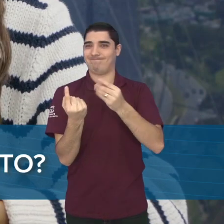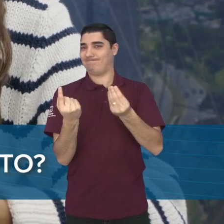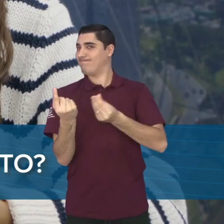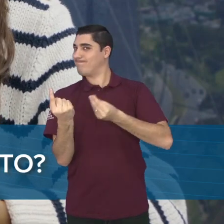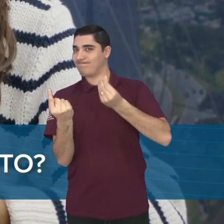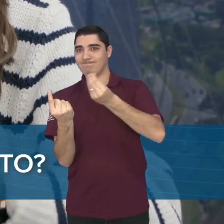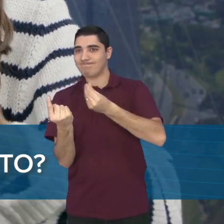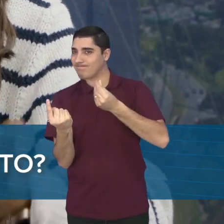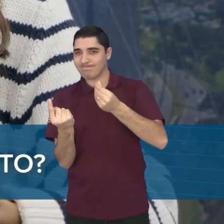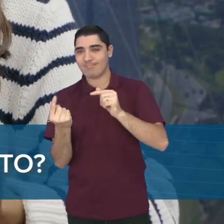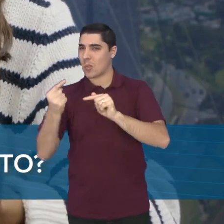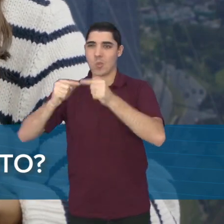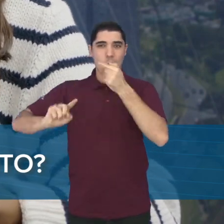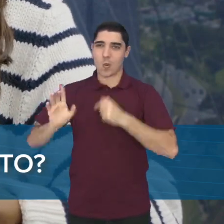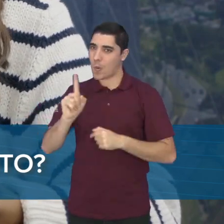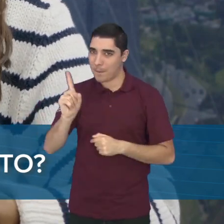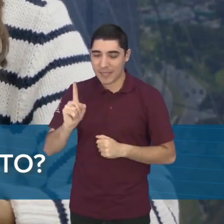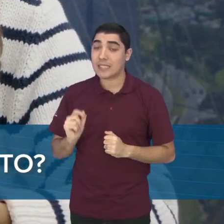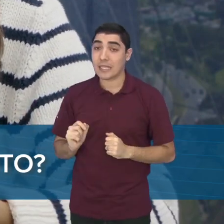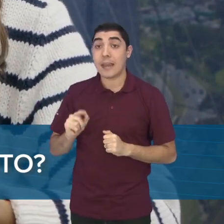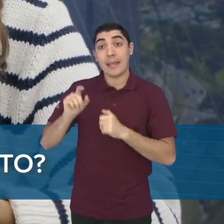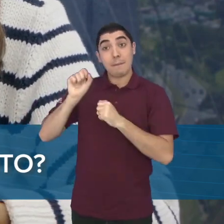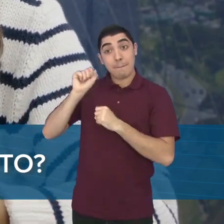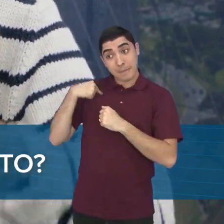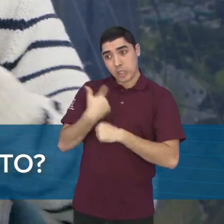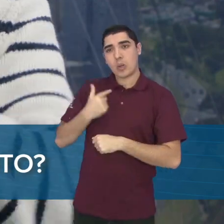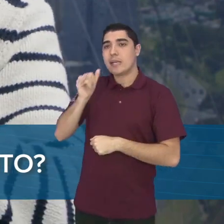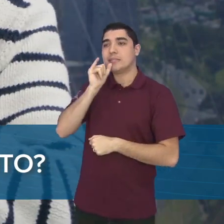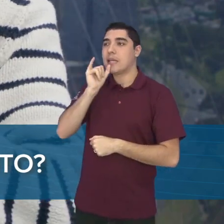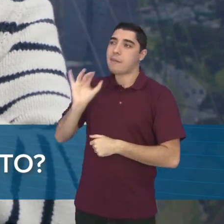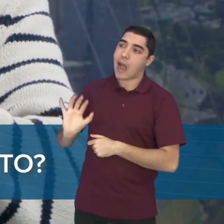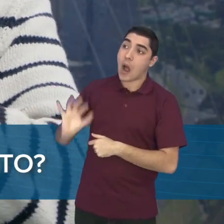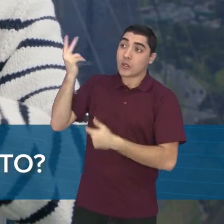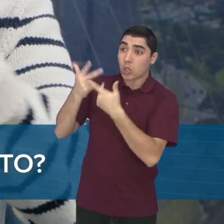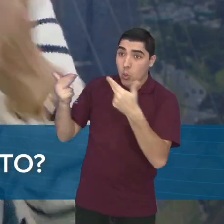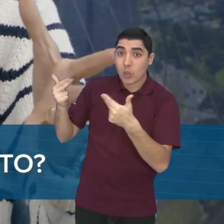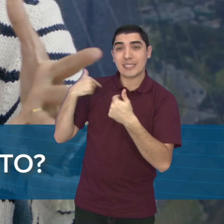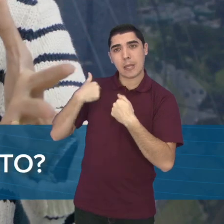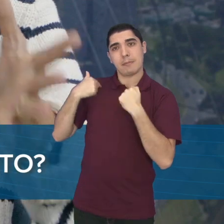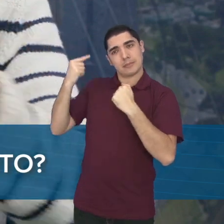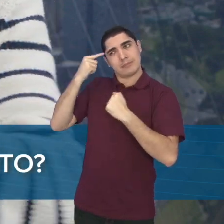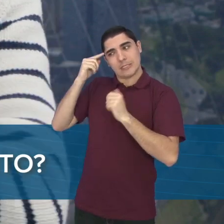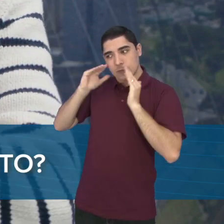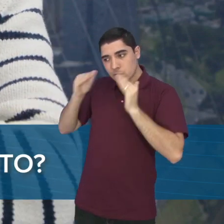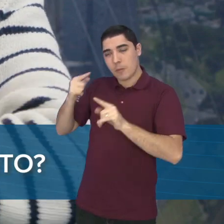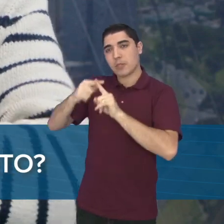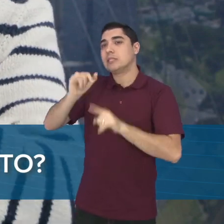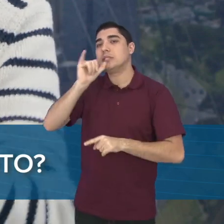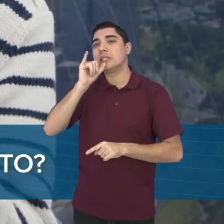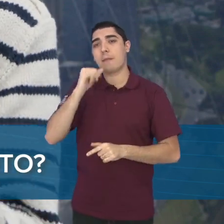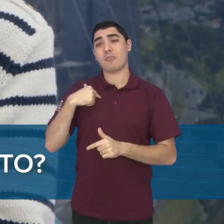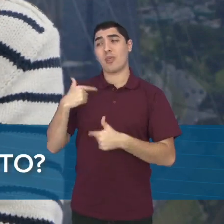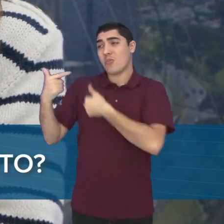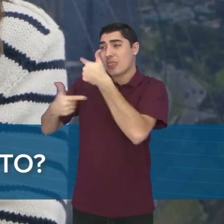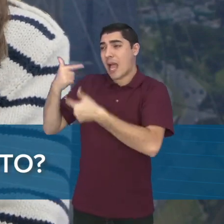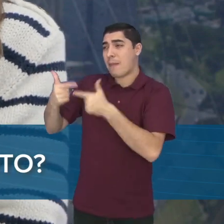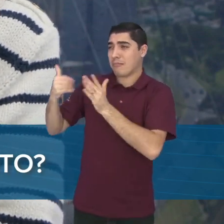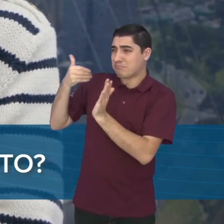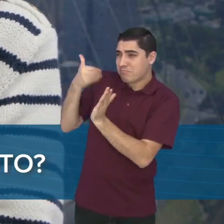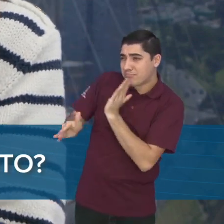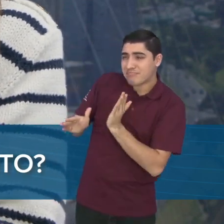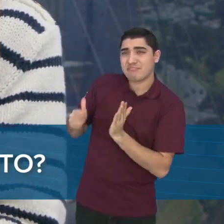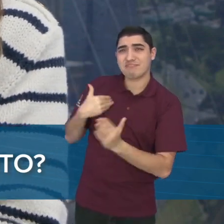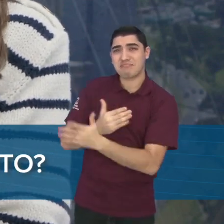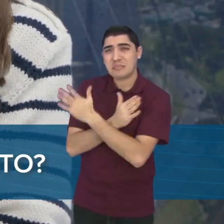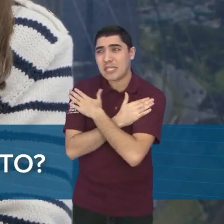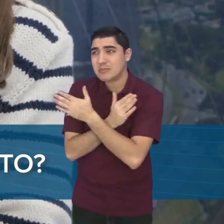olhar para uma situação e tentar lidar de uma forma positiva, né? Então, aconteceu algo terrível. Perdi meu emprego. E aí,